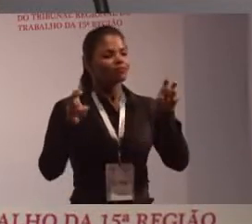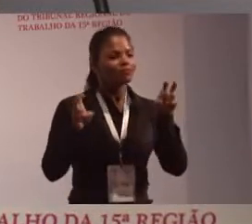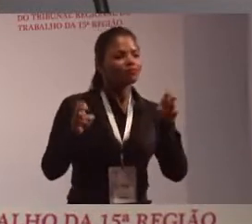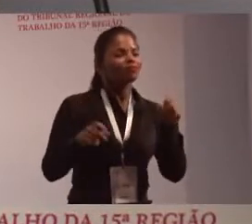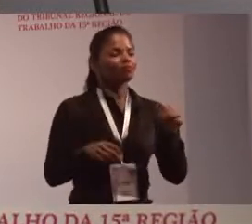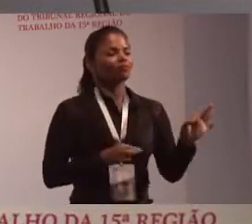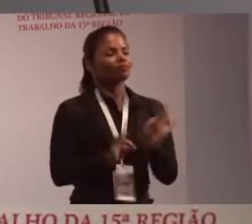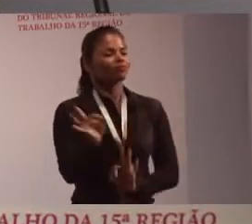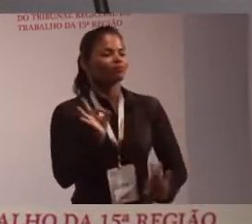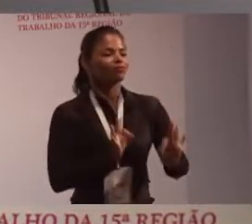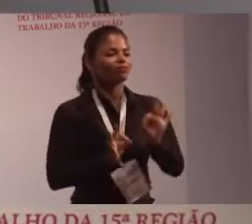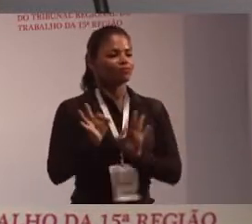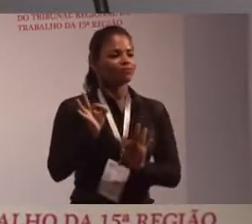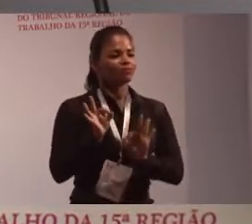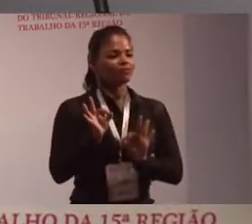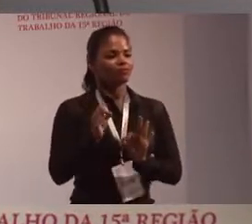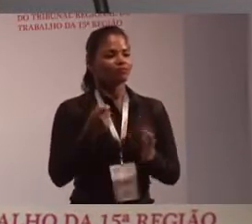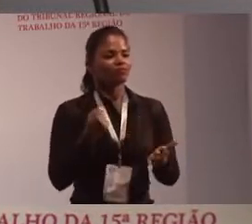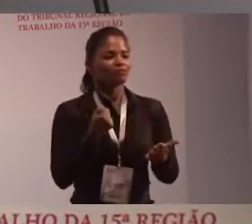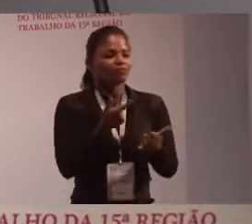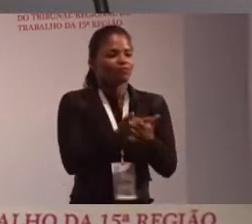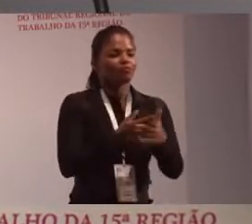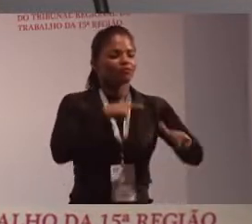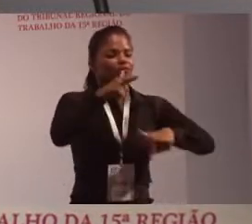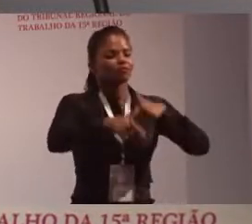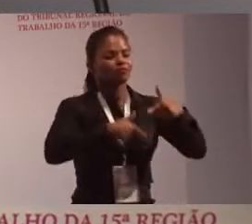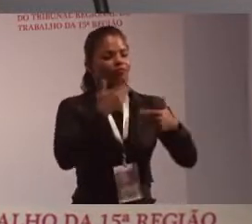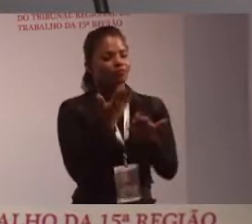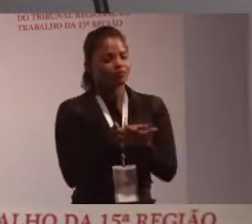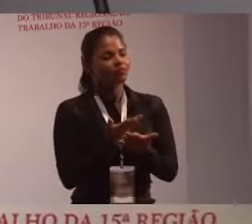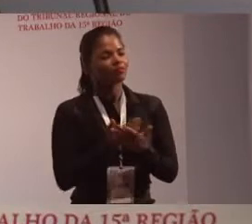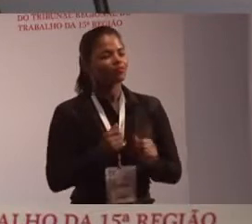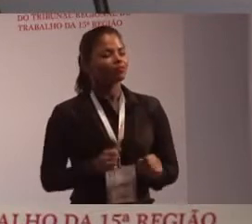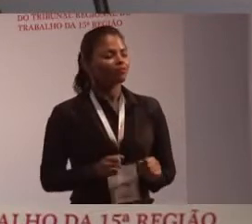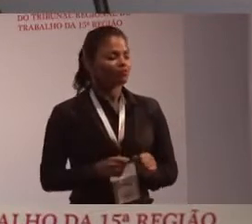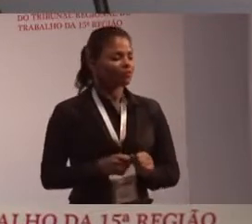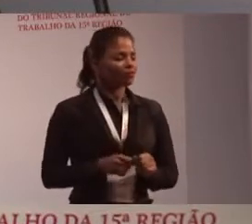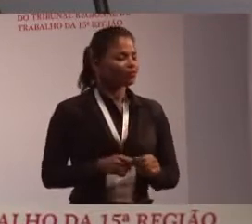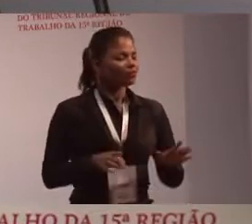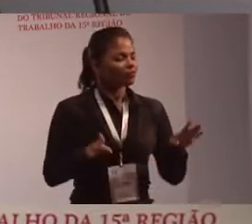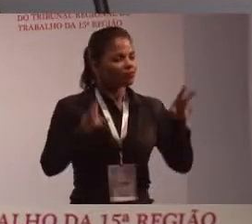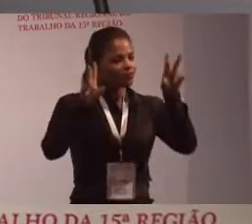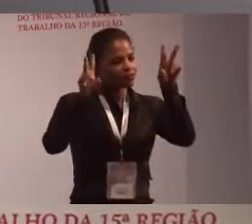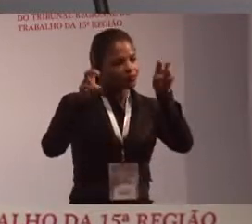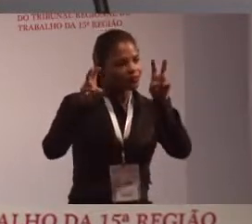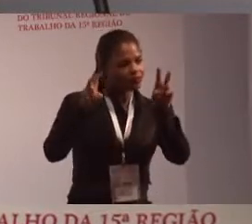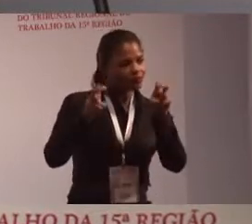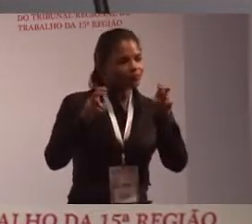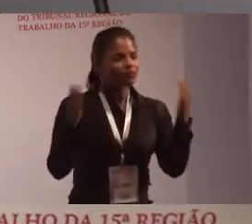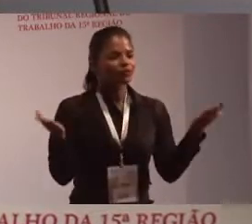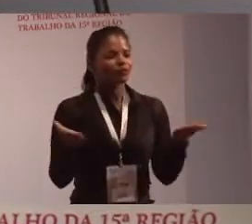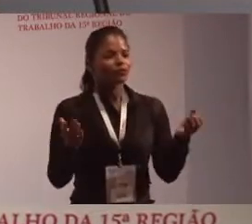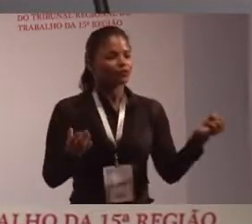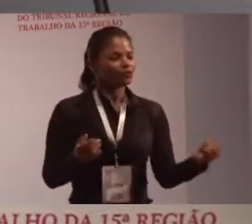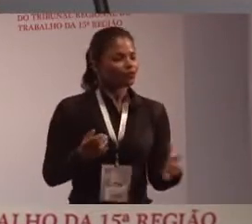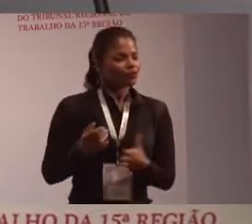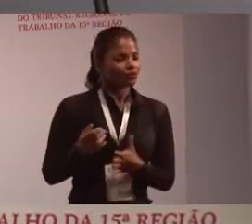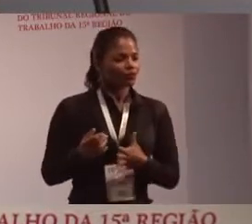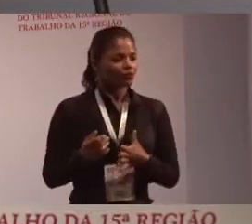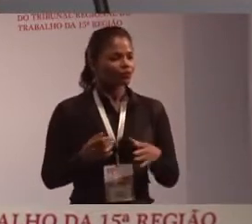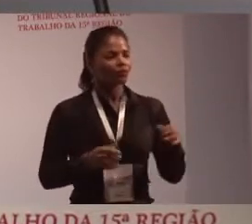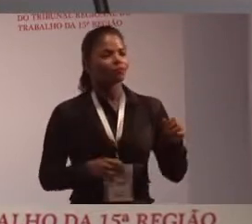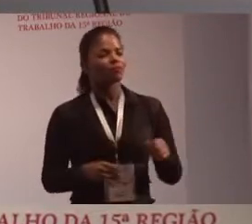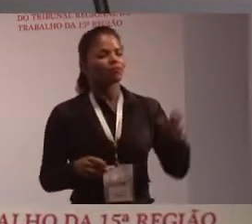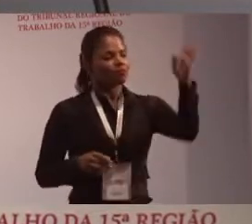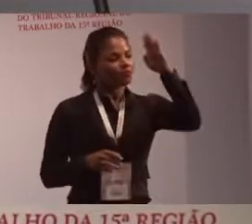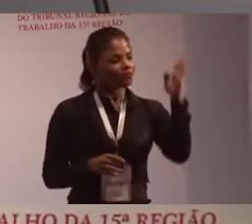isso, né? A uberização do trabalho, que está sendo estudado. É, inclusive, tema de um documentário recentemente lançado pelo Repórter